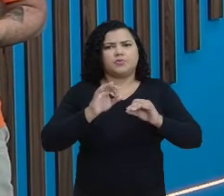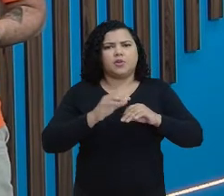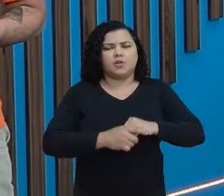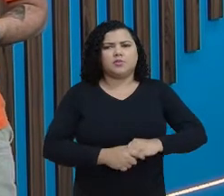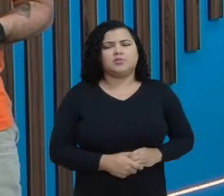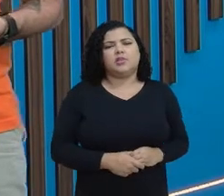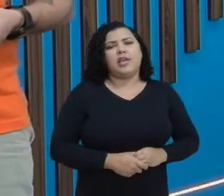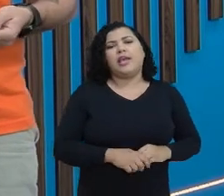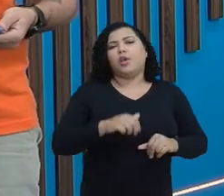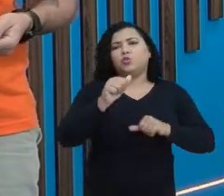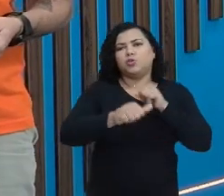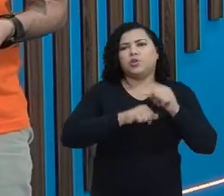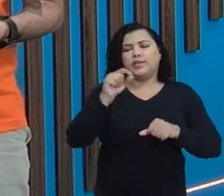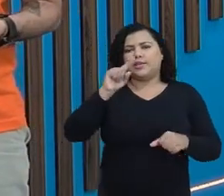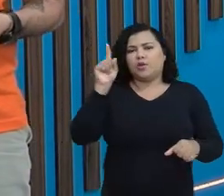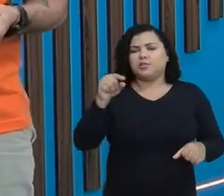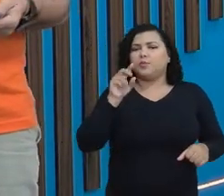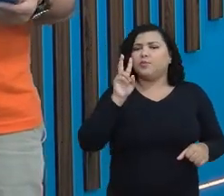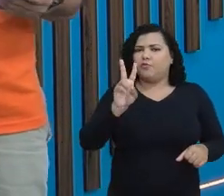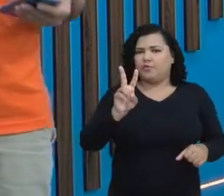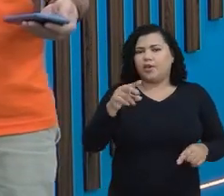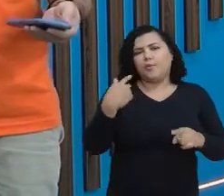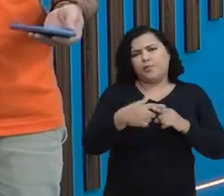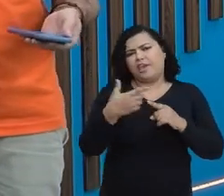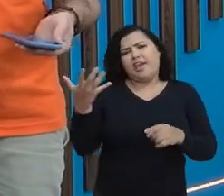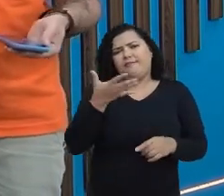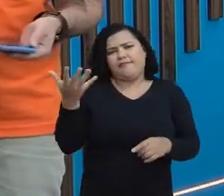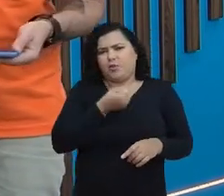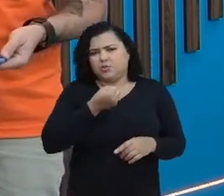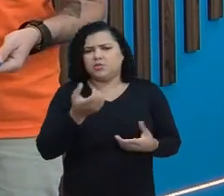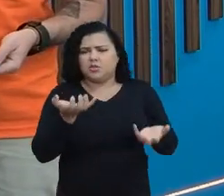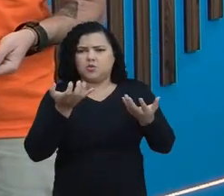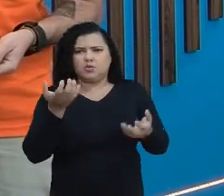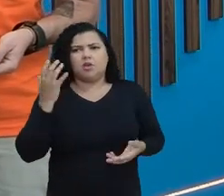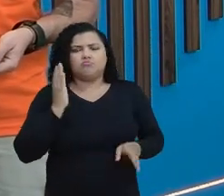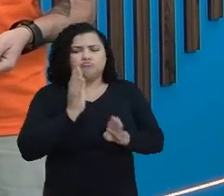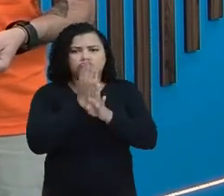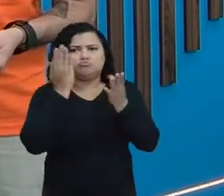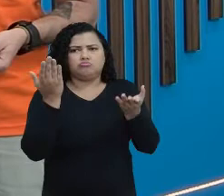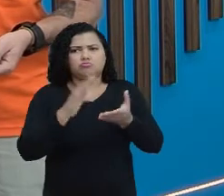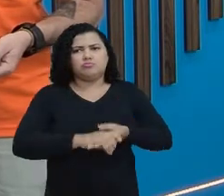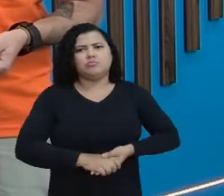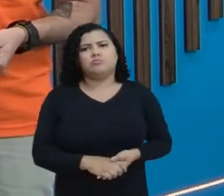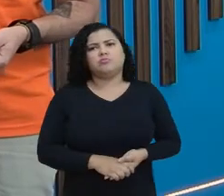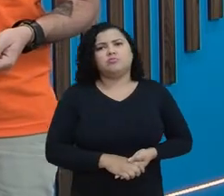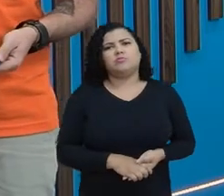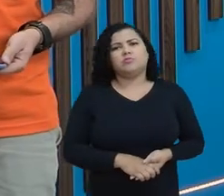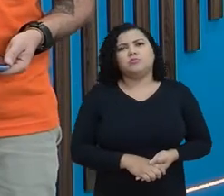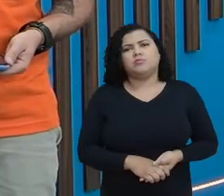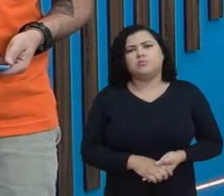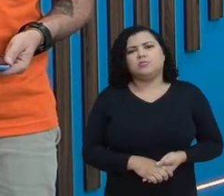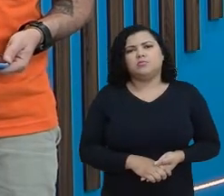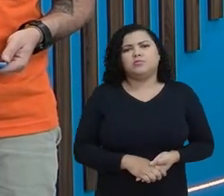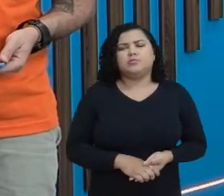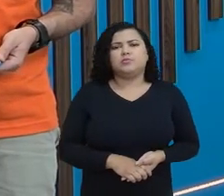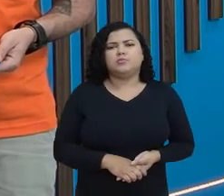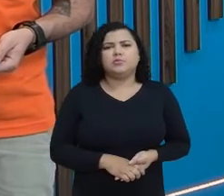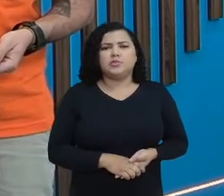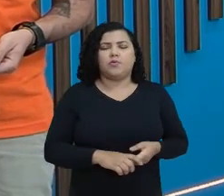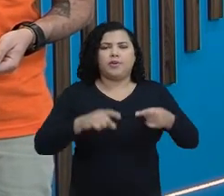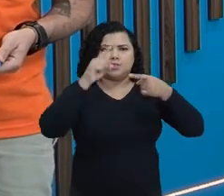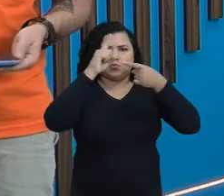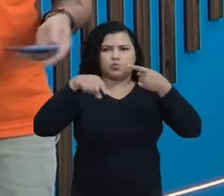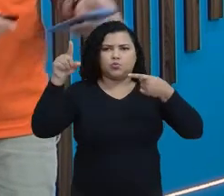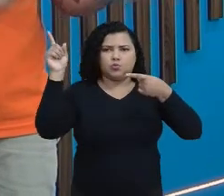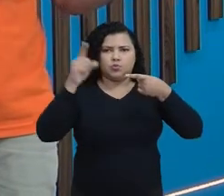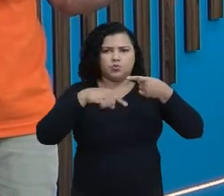Estou trocando aquela interrogação por V porque é a velocidade que eu quero descobrir. Lembra que a gente faz meios pelos extremos, né? Feito